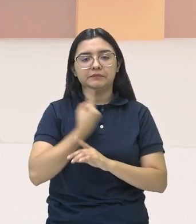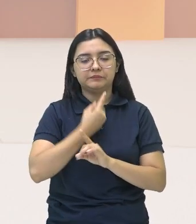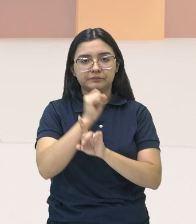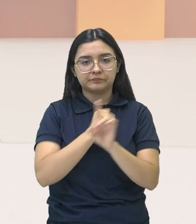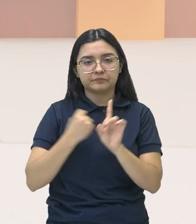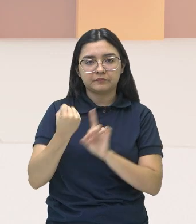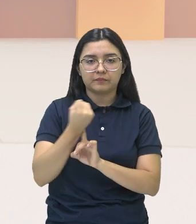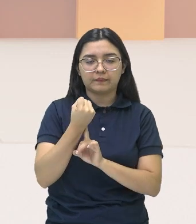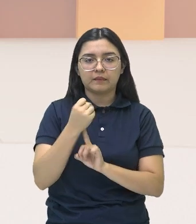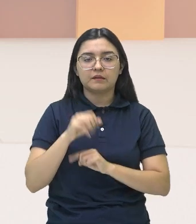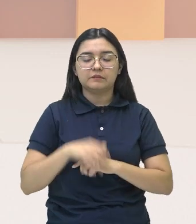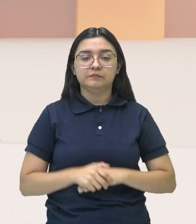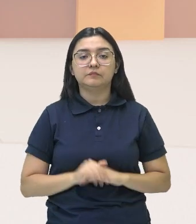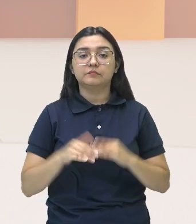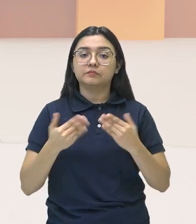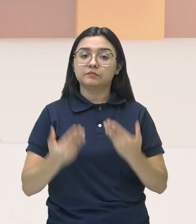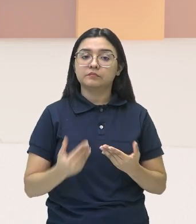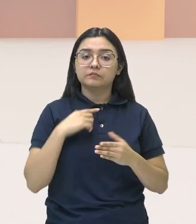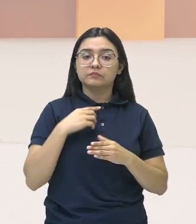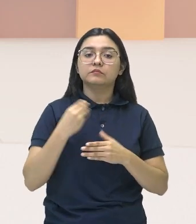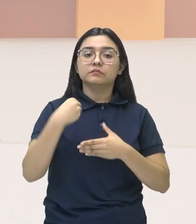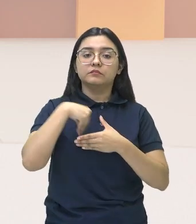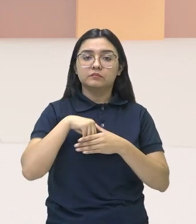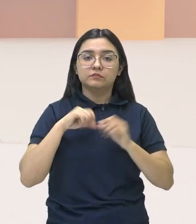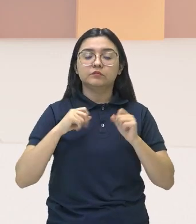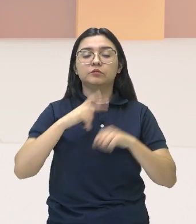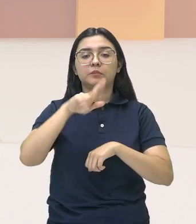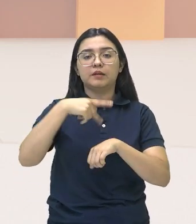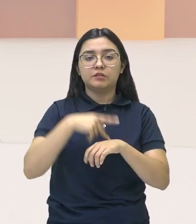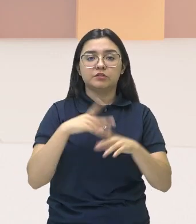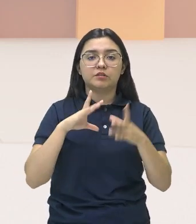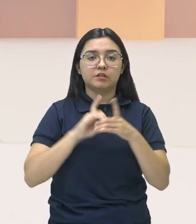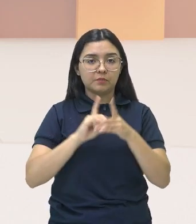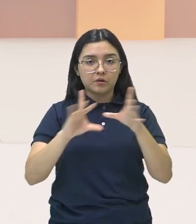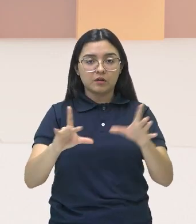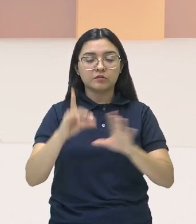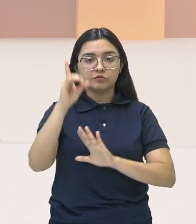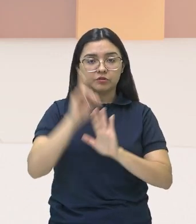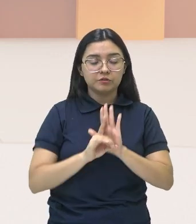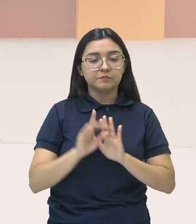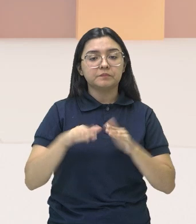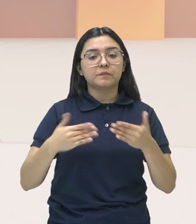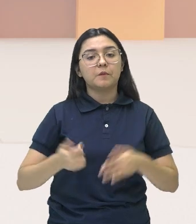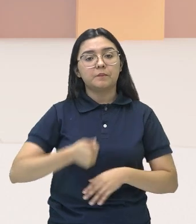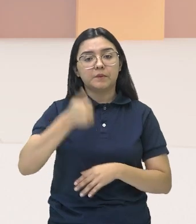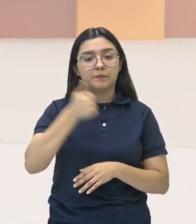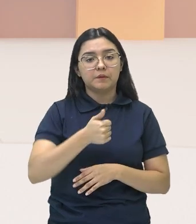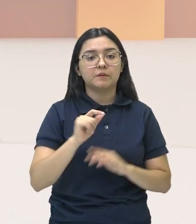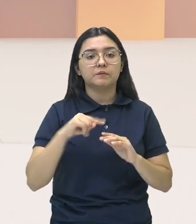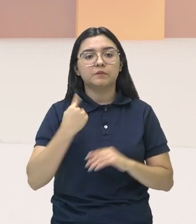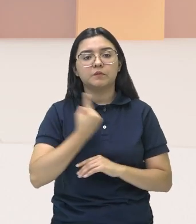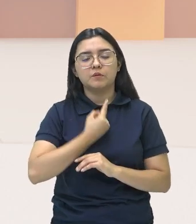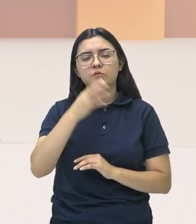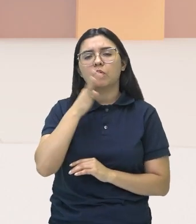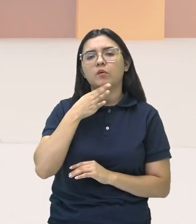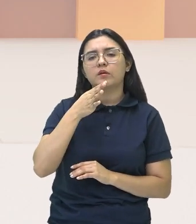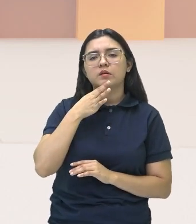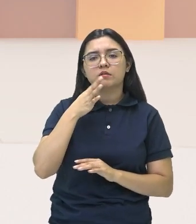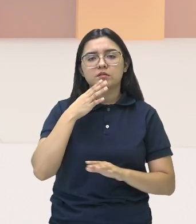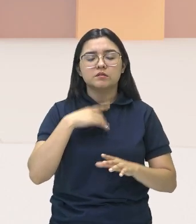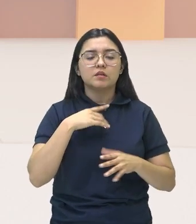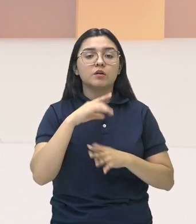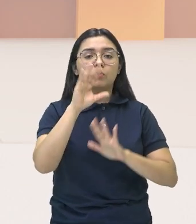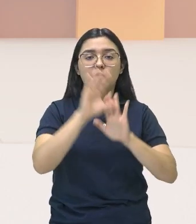sociedade. Isso dentro de um Estado democrático de direito. Então, esse aqui é um primeiro ponto, para a gente conhecer um pouco esses